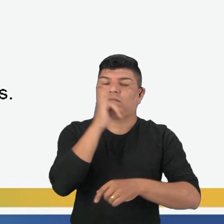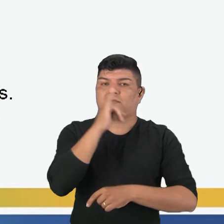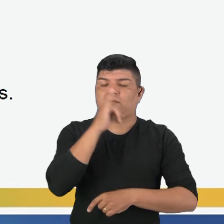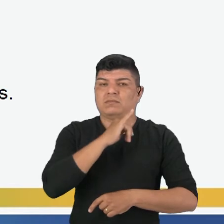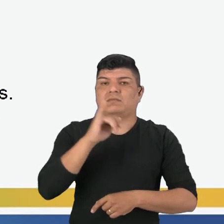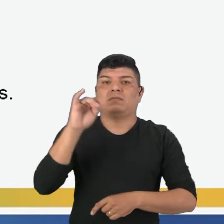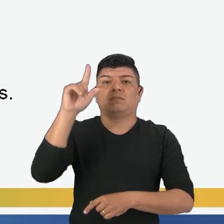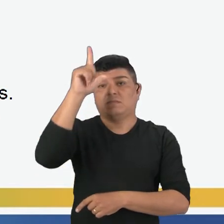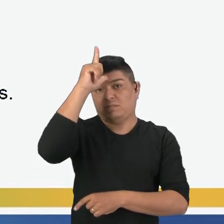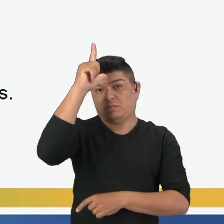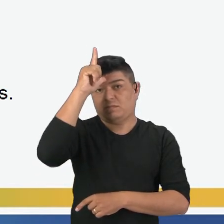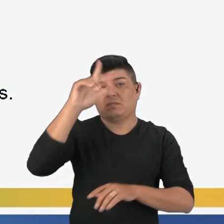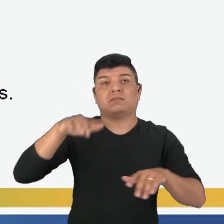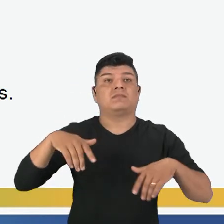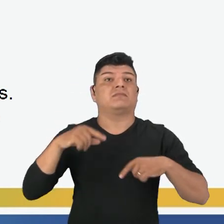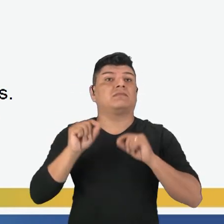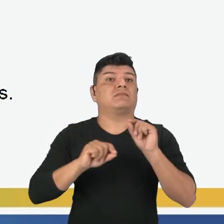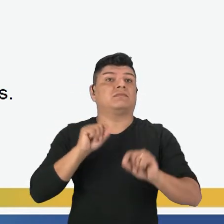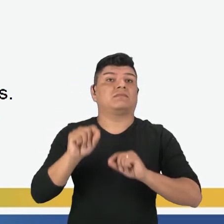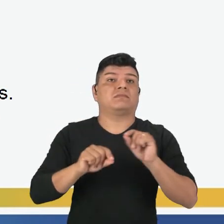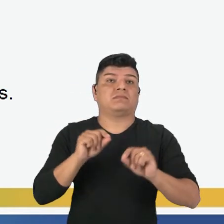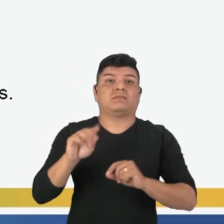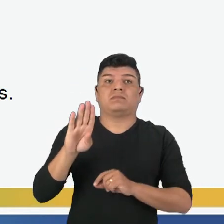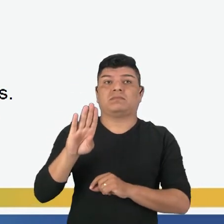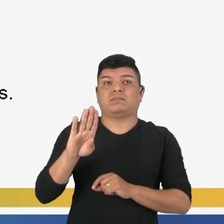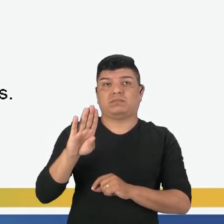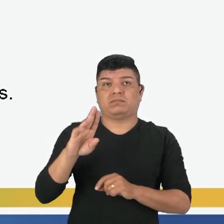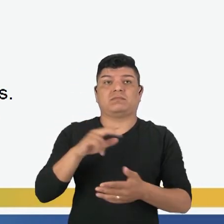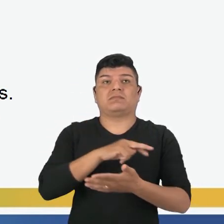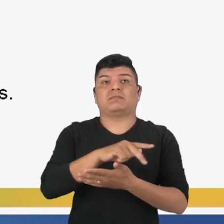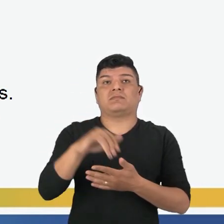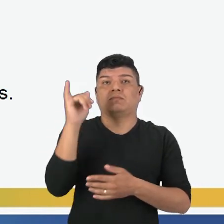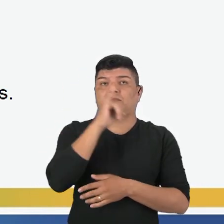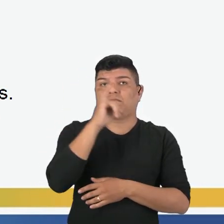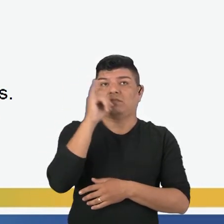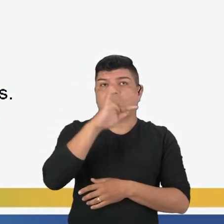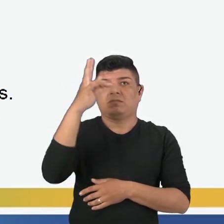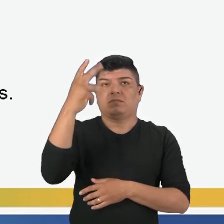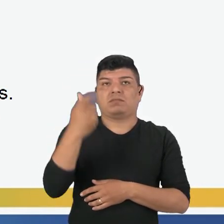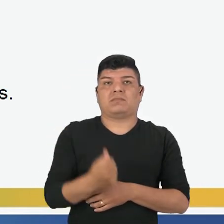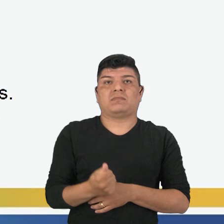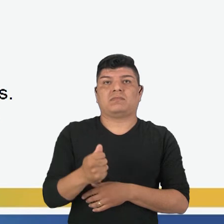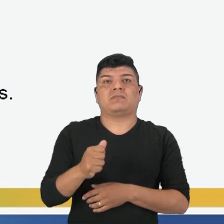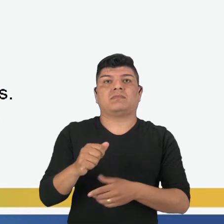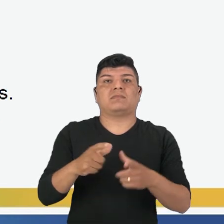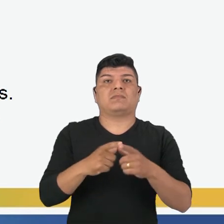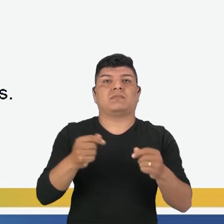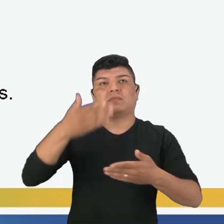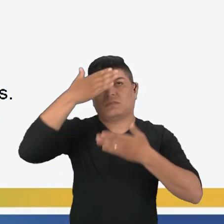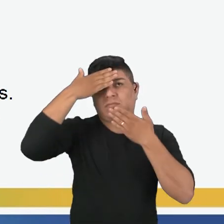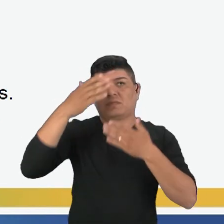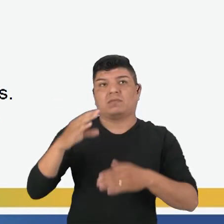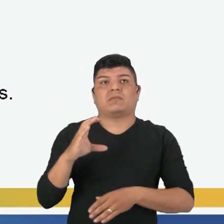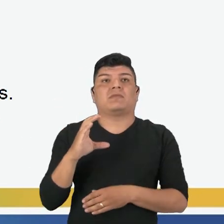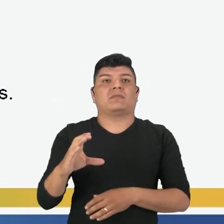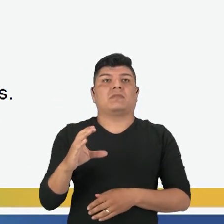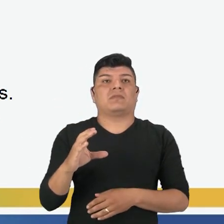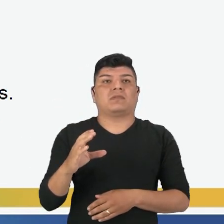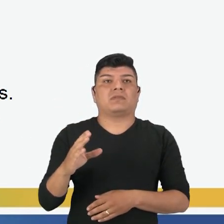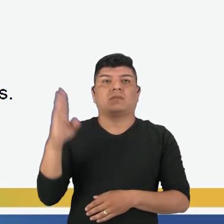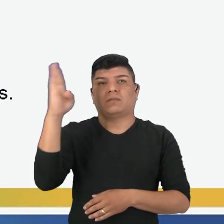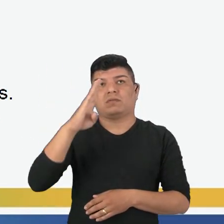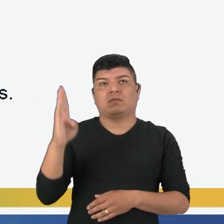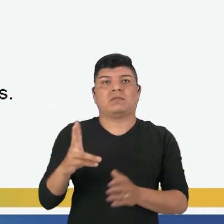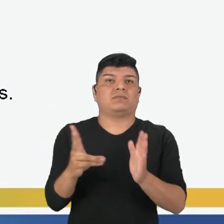alemães. Letra B, imigrantes italianos, africanos e os imigrantes árabes. Letra C, os nativos brasileiros,